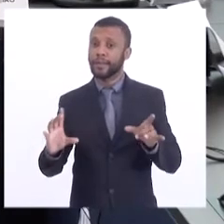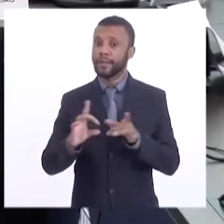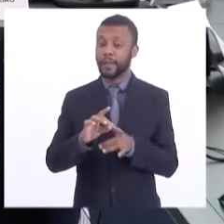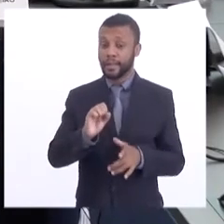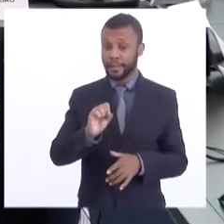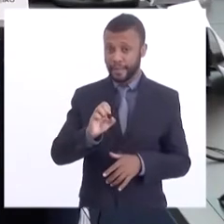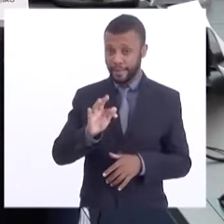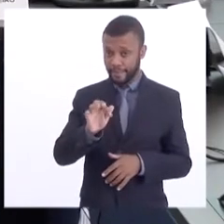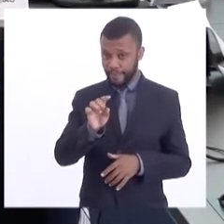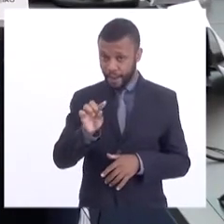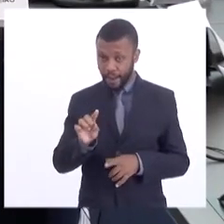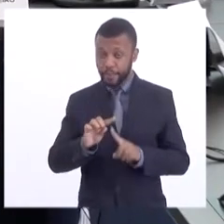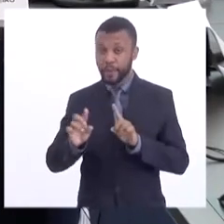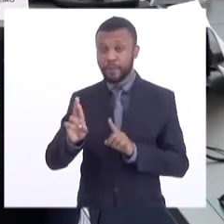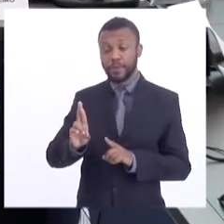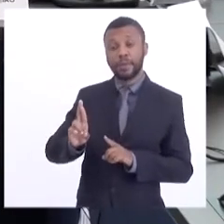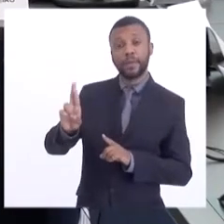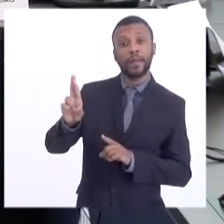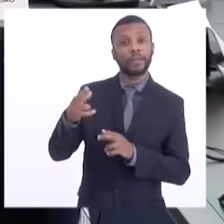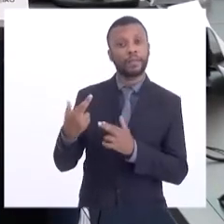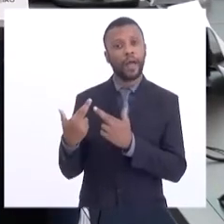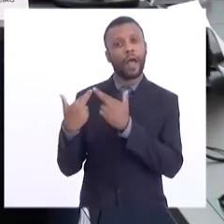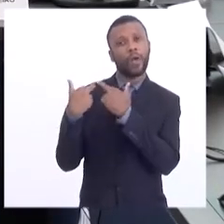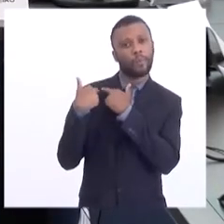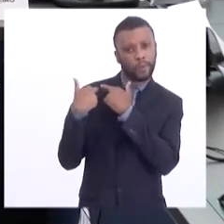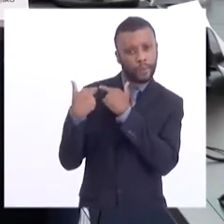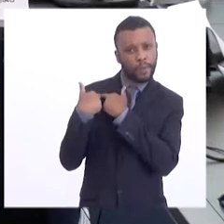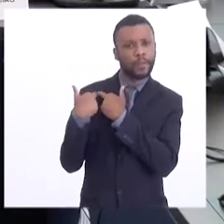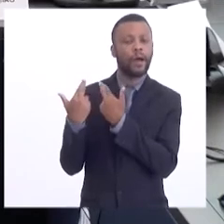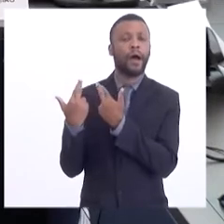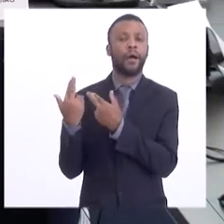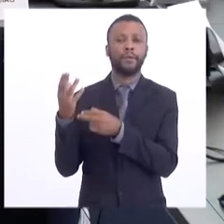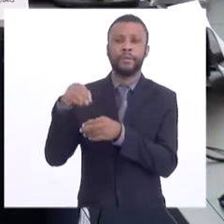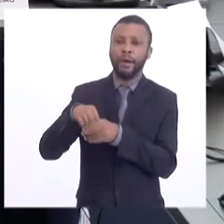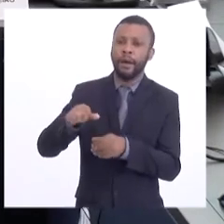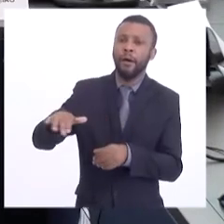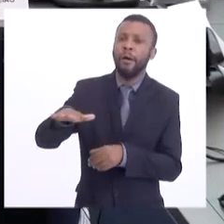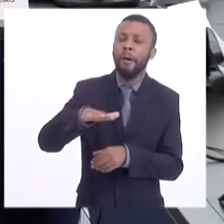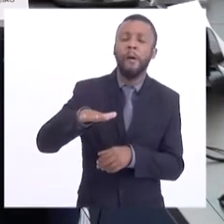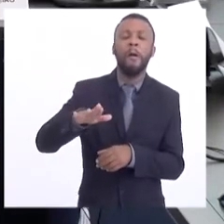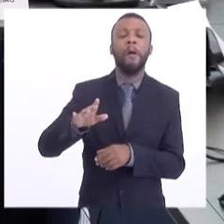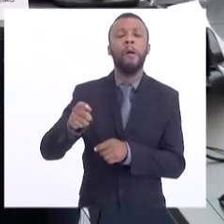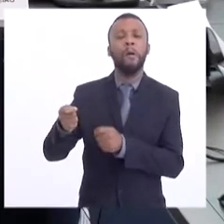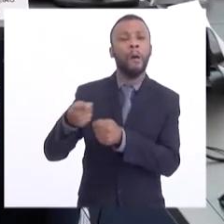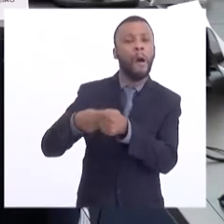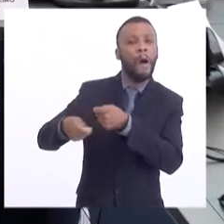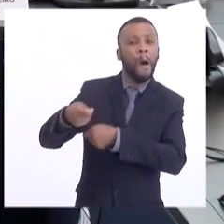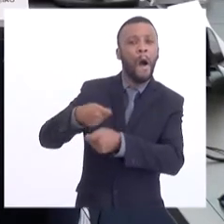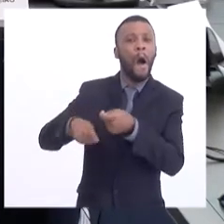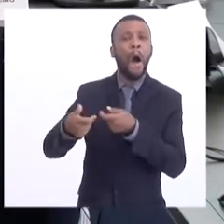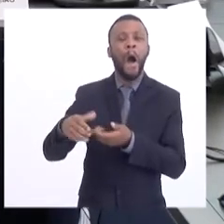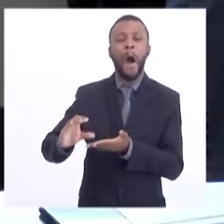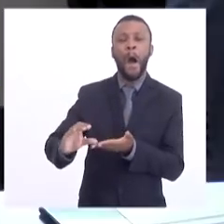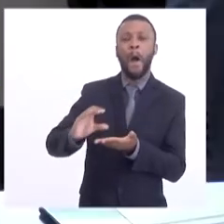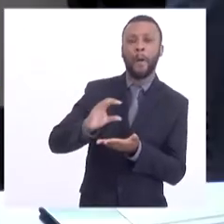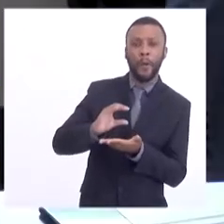fazendo mais que fosse representar tivesse responsabilidade na gestão dos recursos do Tesouro